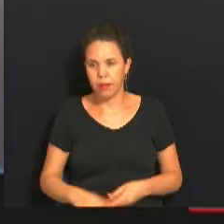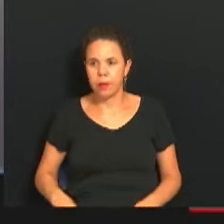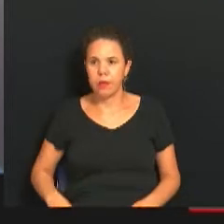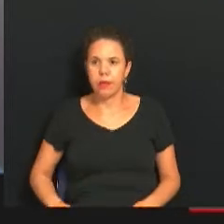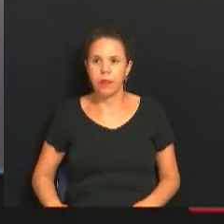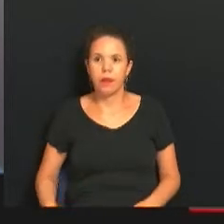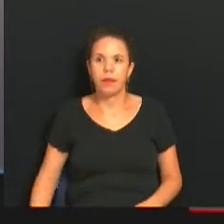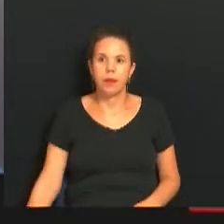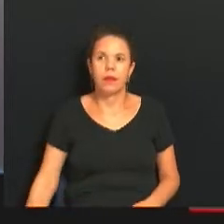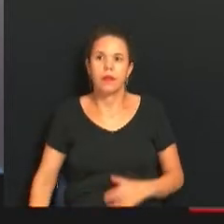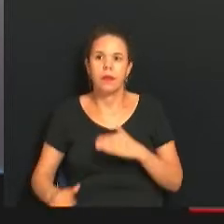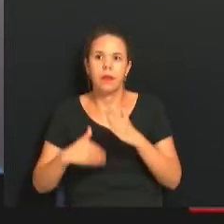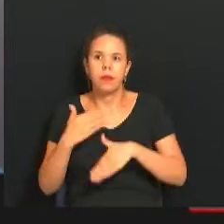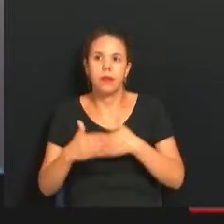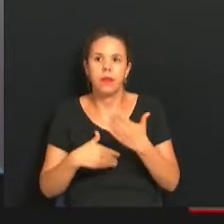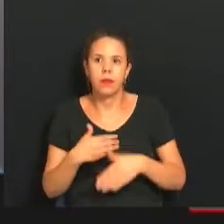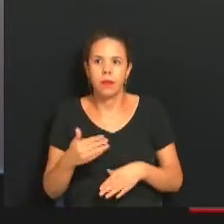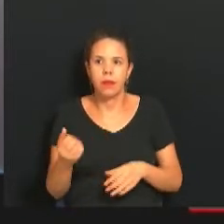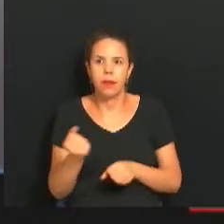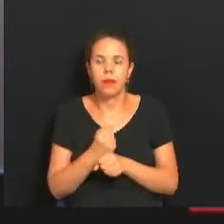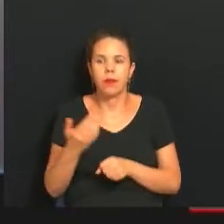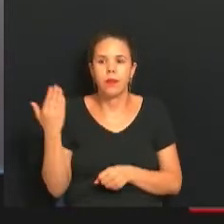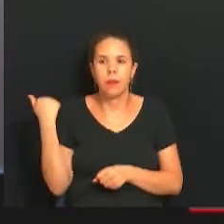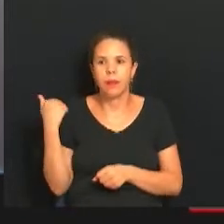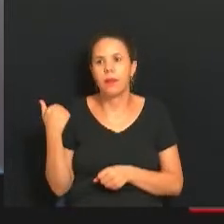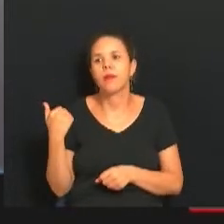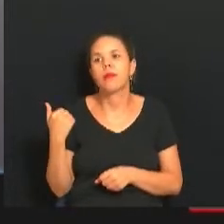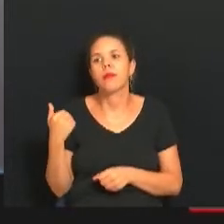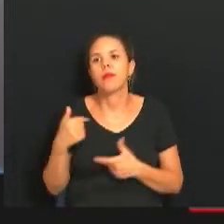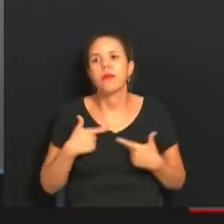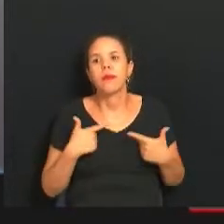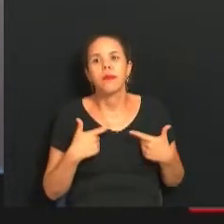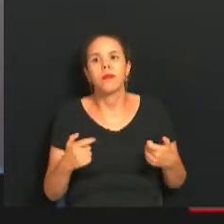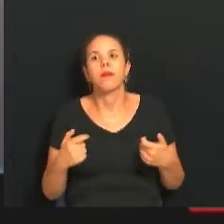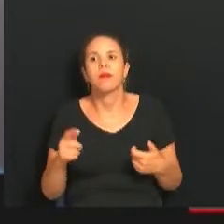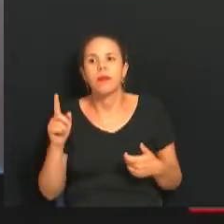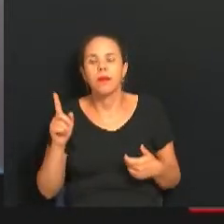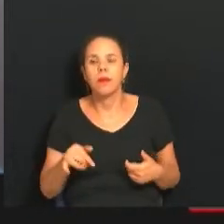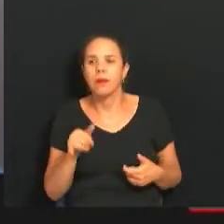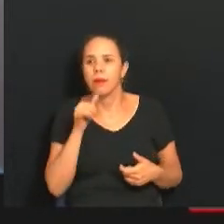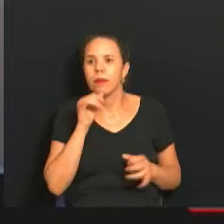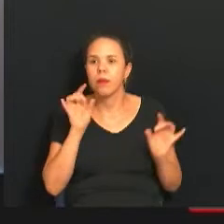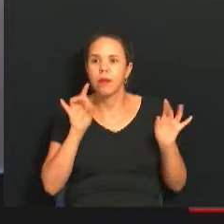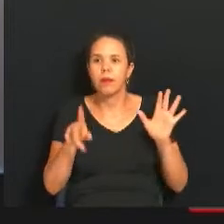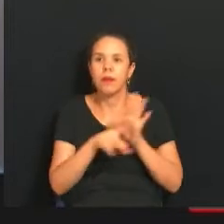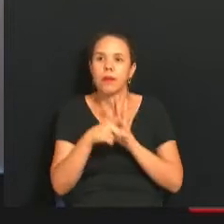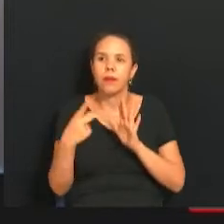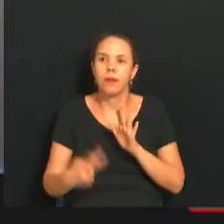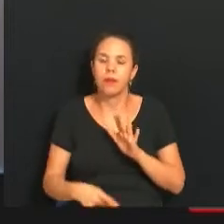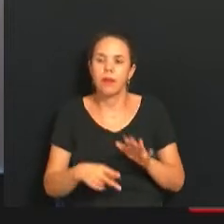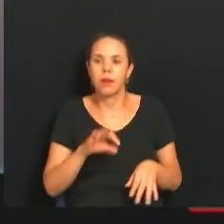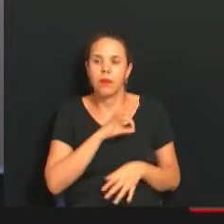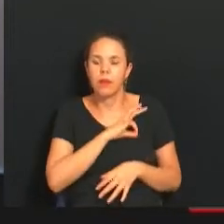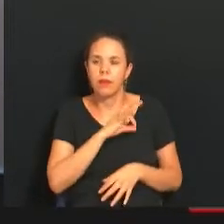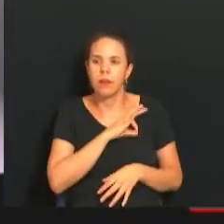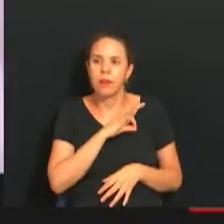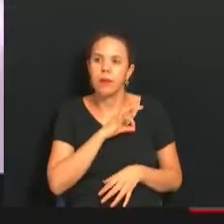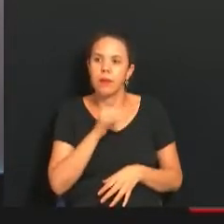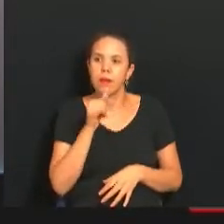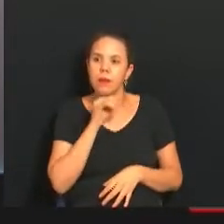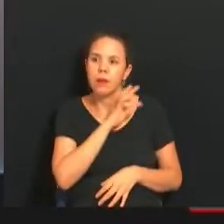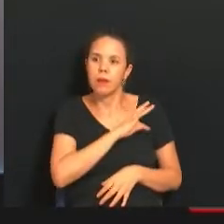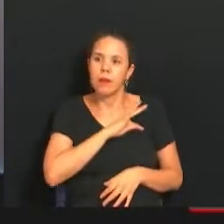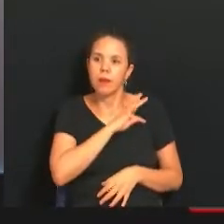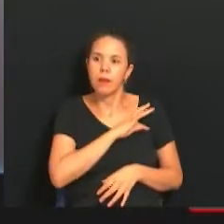vinha desenvolvendo nas últimas décadas uma visão de que a guerra é uma questão específica dos militares, é uma questão